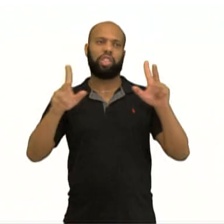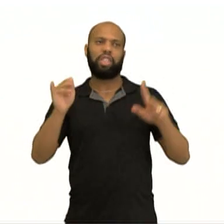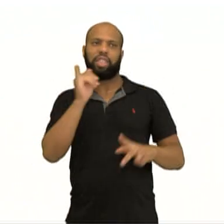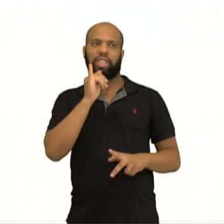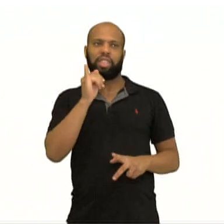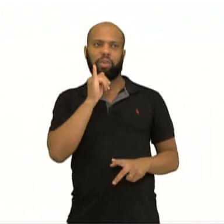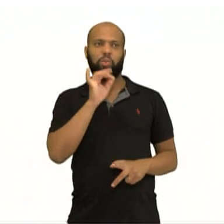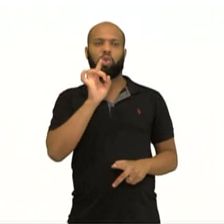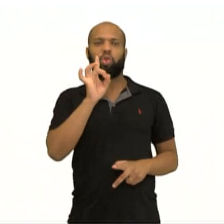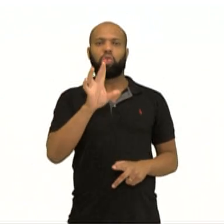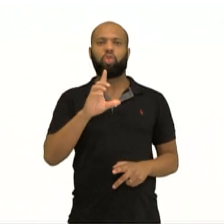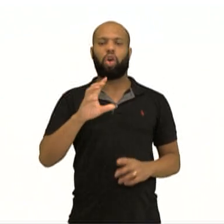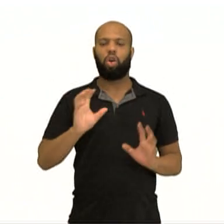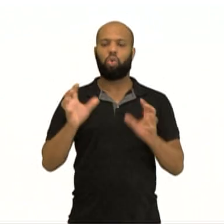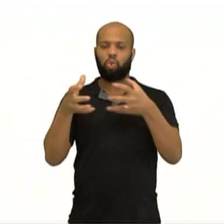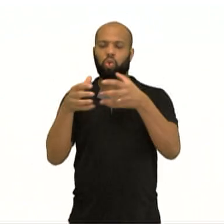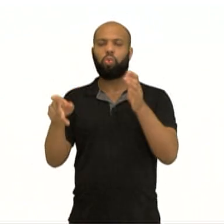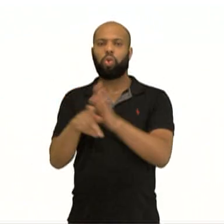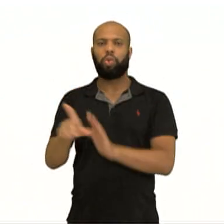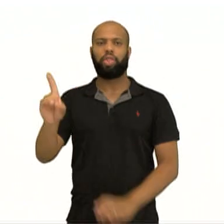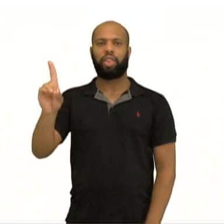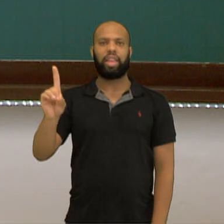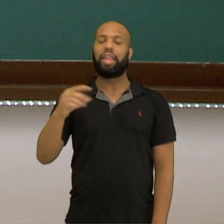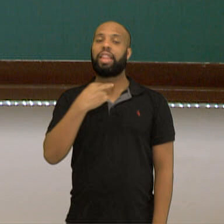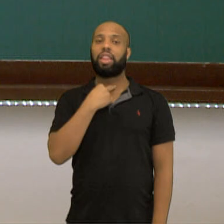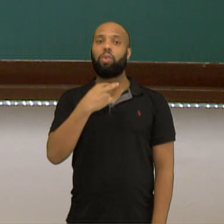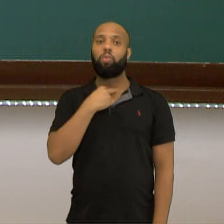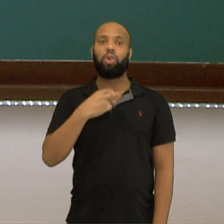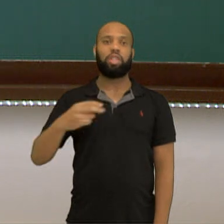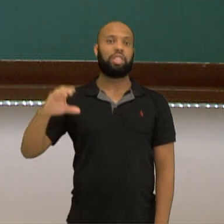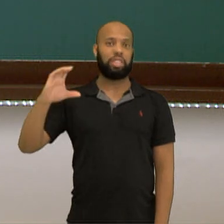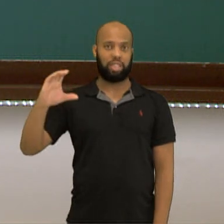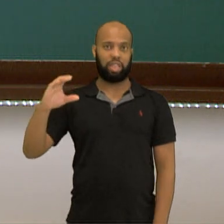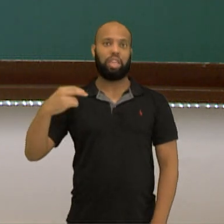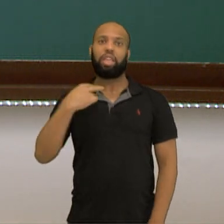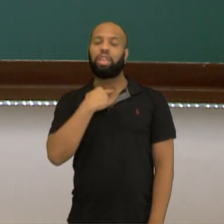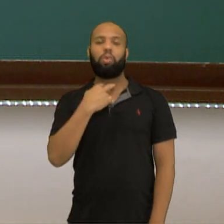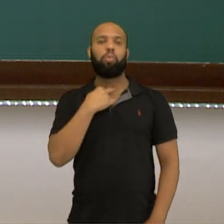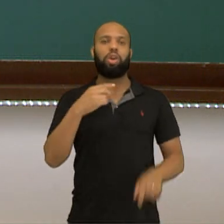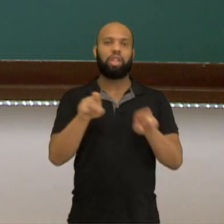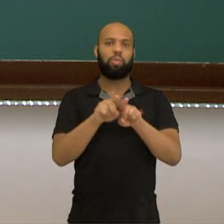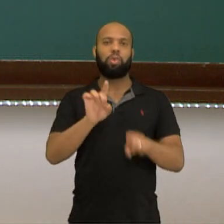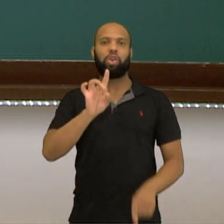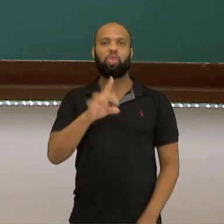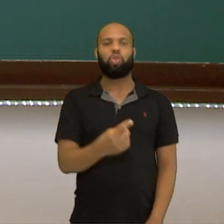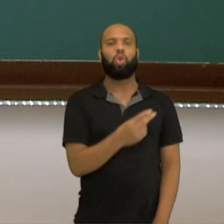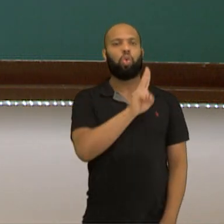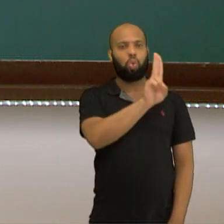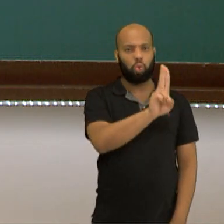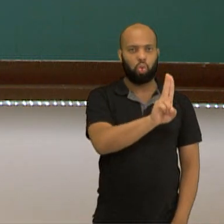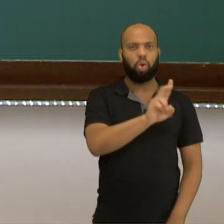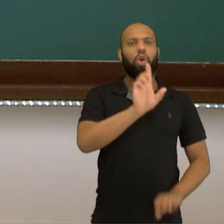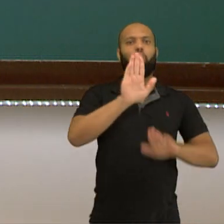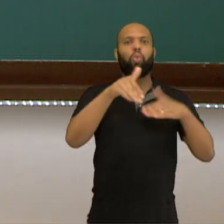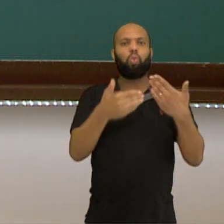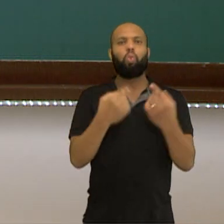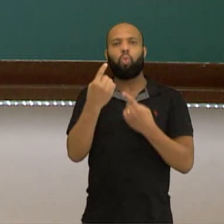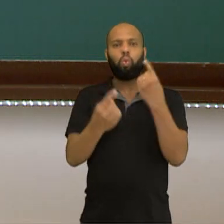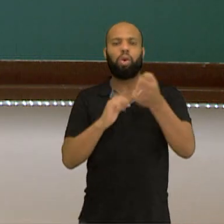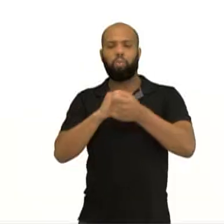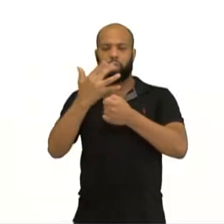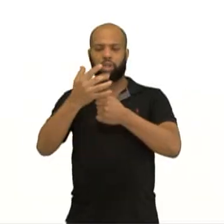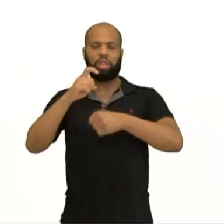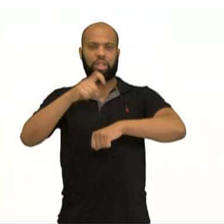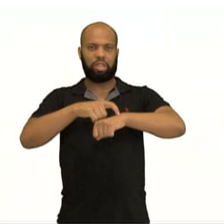a dezena, não pode ir para a centena e não pode ter só a unidade. Então, qual vai ser essa potência? Tempo